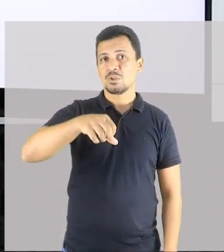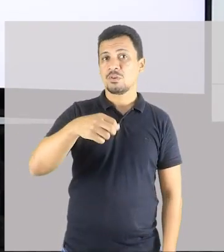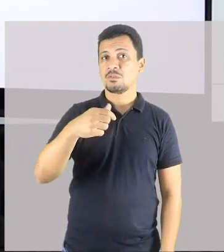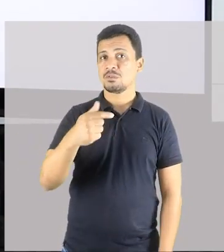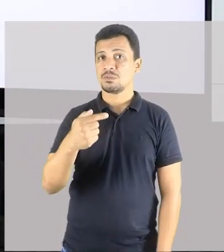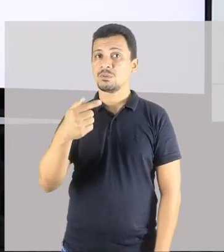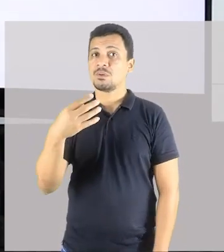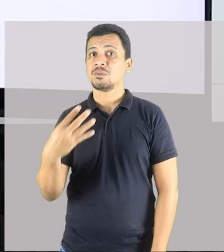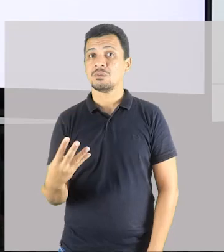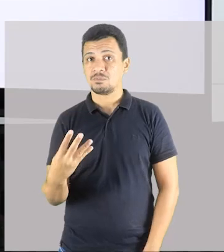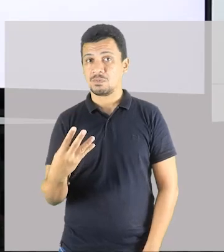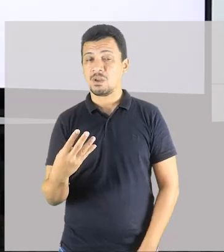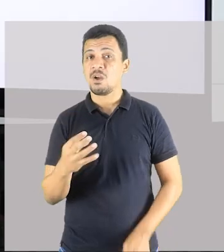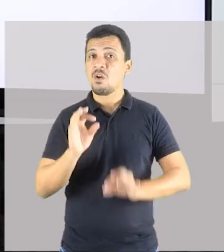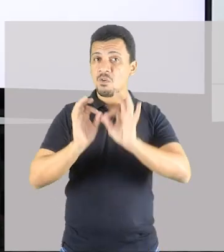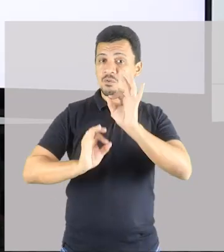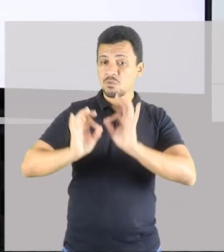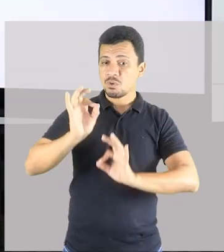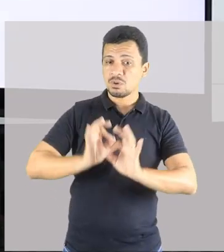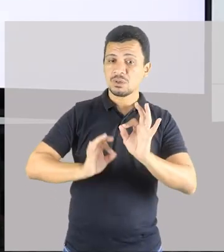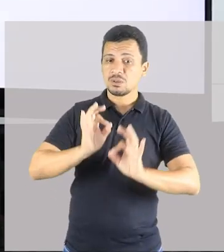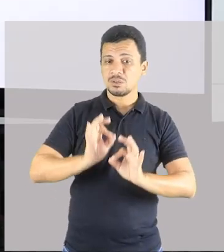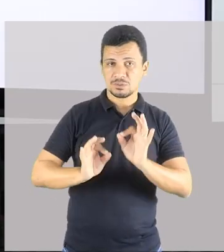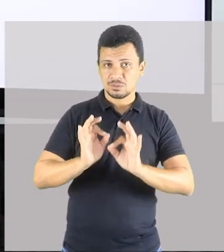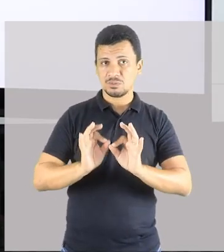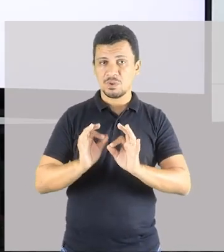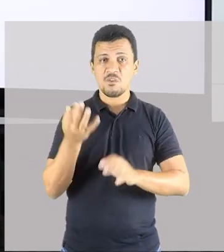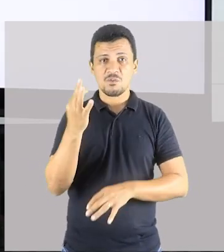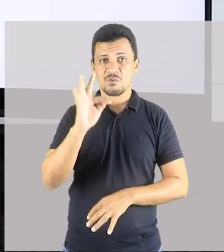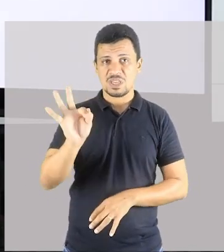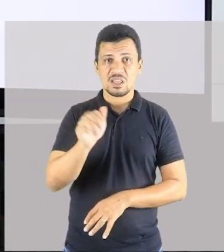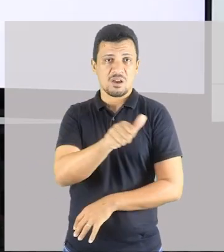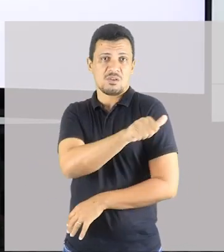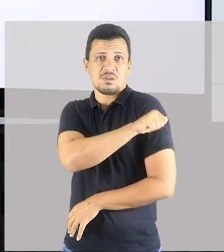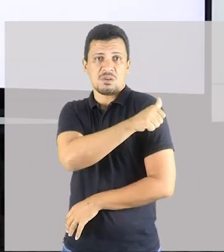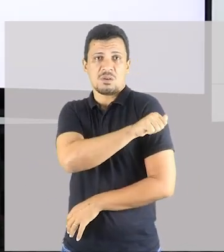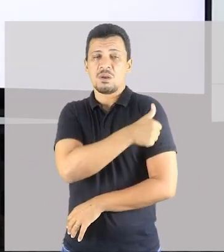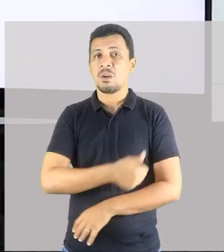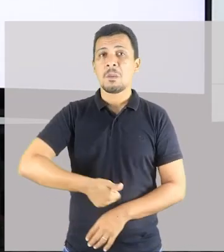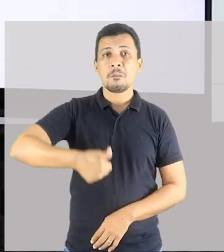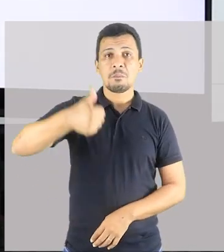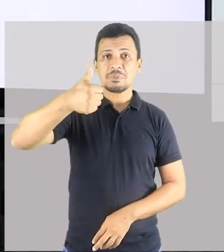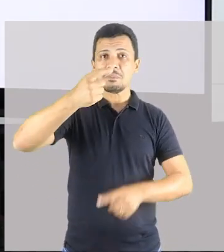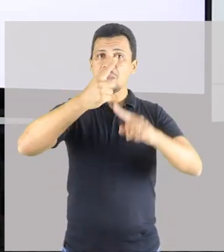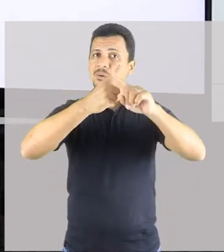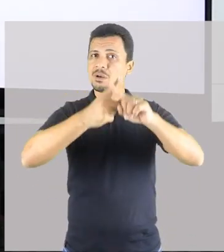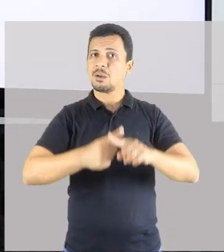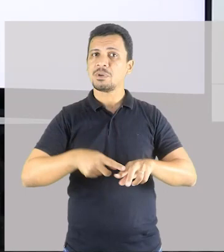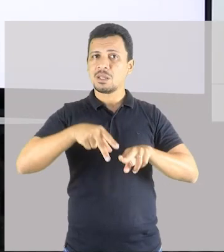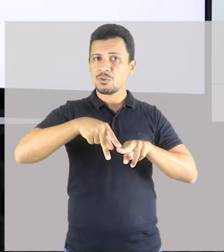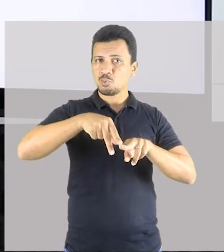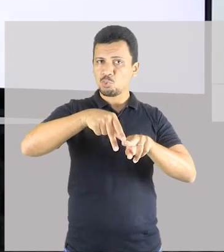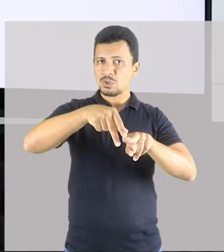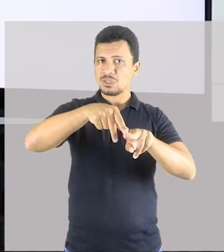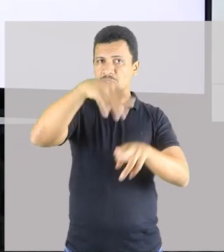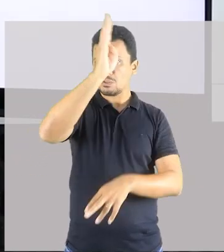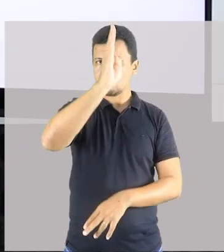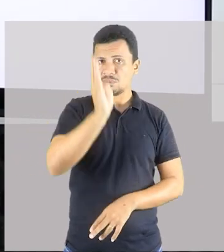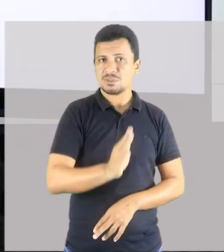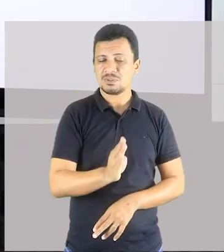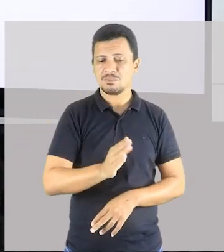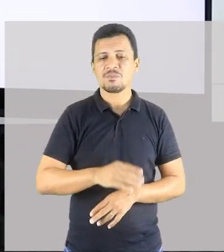1974, foi realizado no Clube Federal do Rio de Janeiro o primeiro campeonato de skate brasileiro, e no mesmo